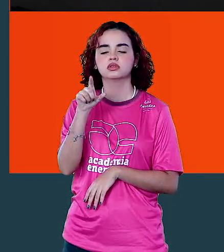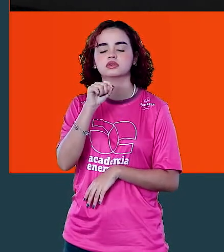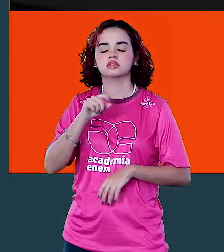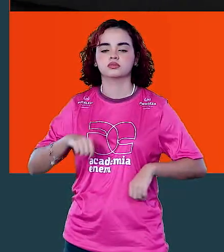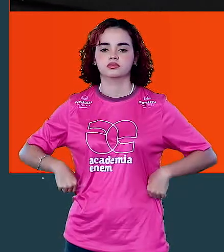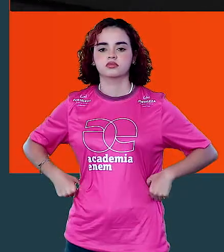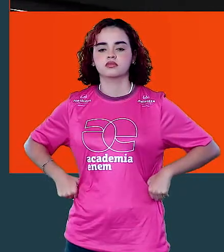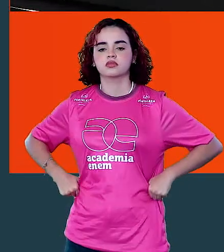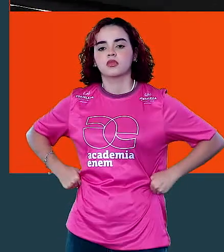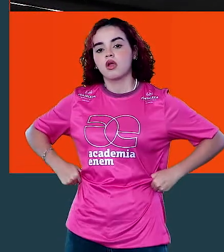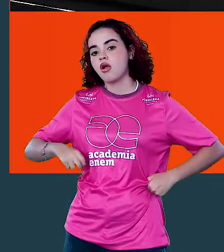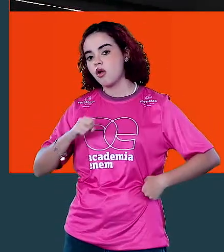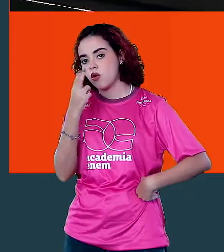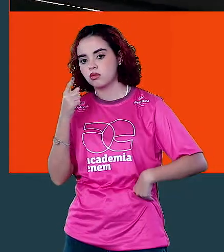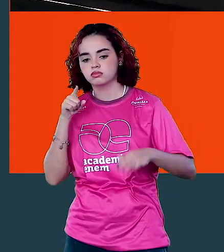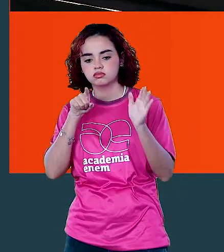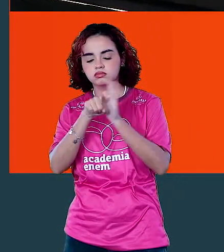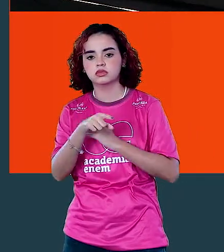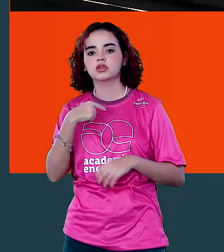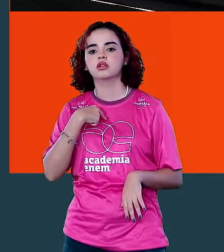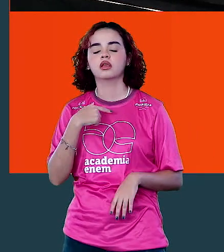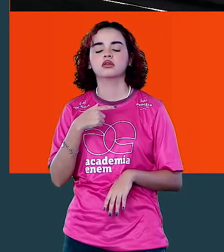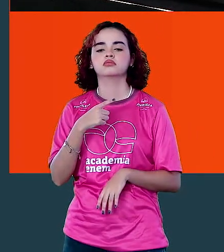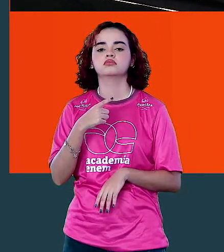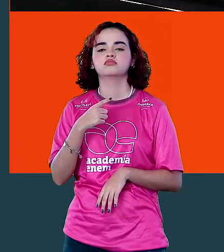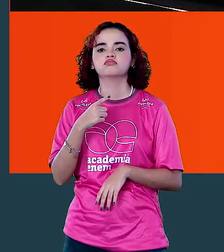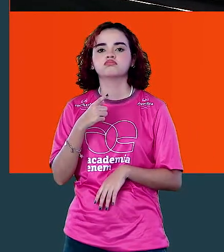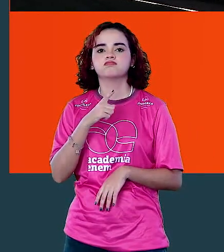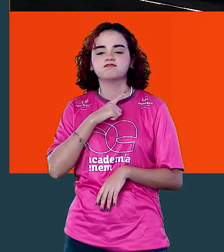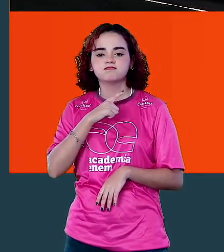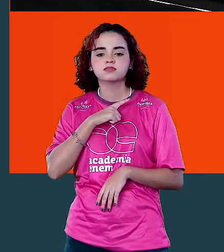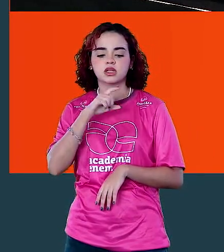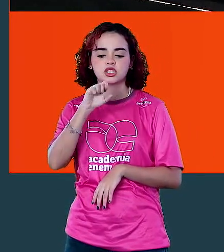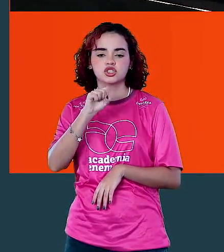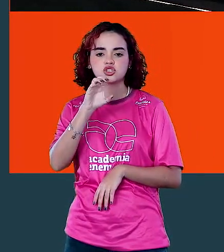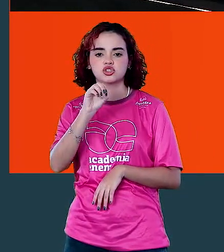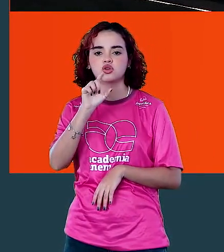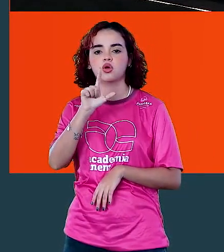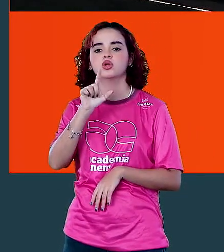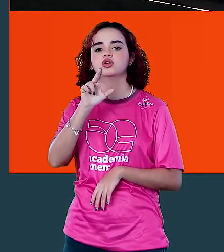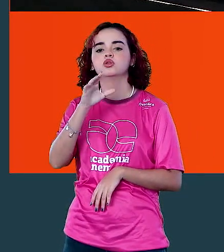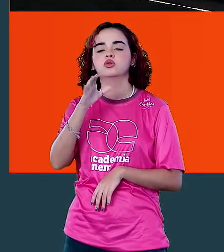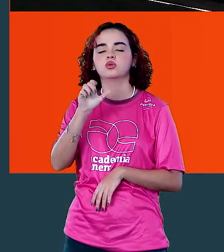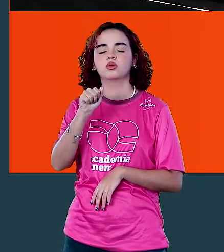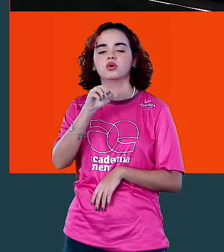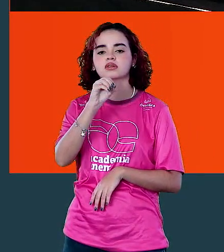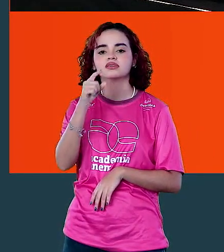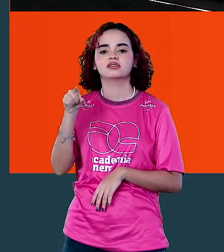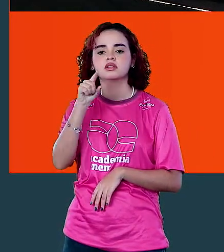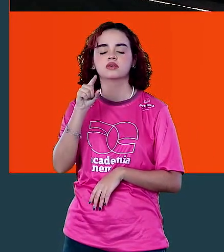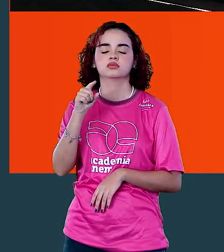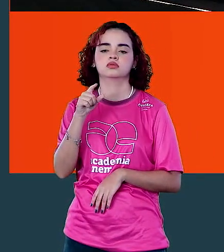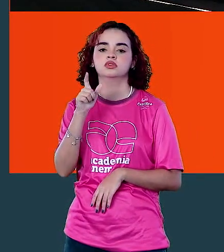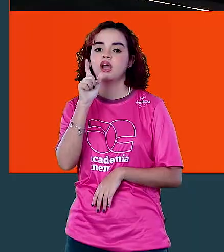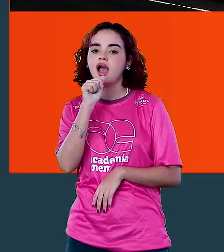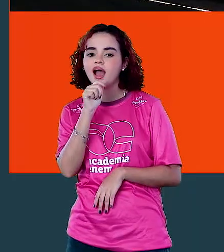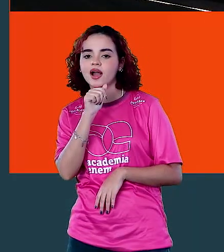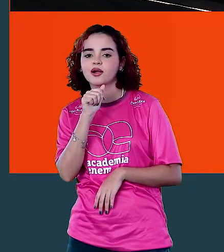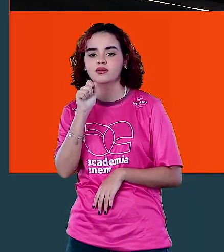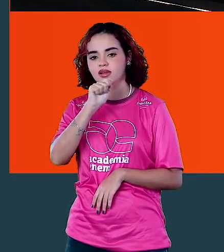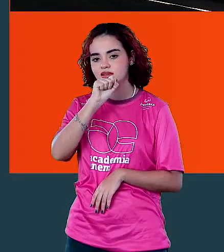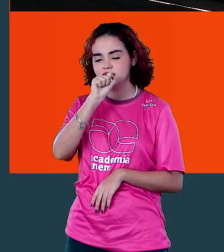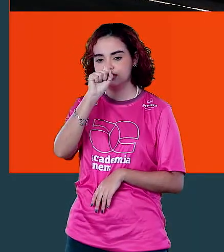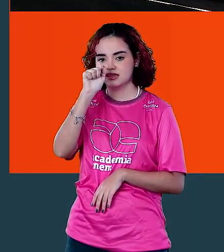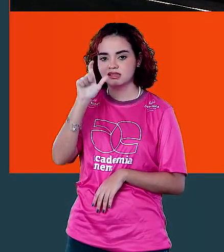uma solução salina, eu tenho uma solução de água e sal, é porque a mistura é o quê?